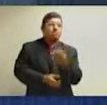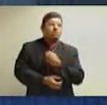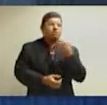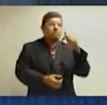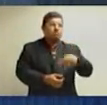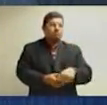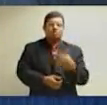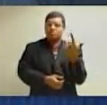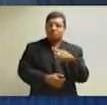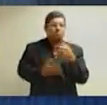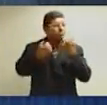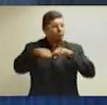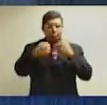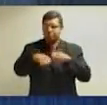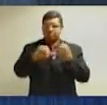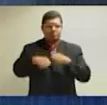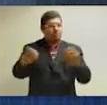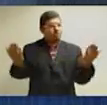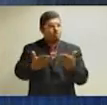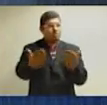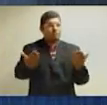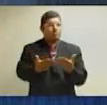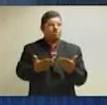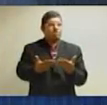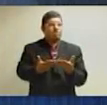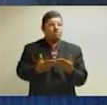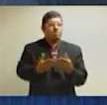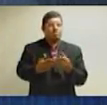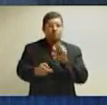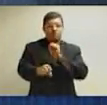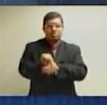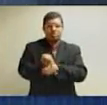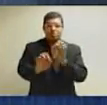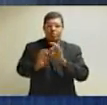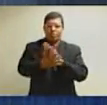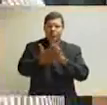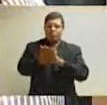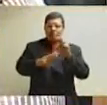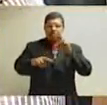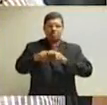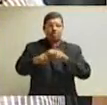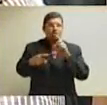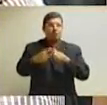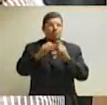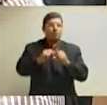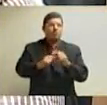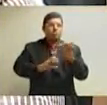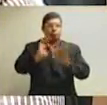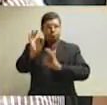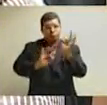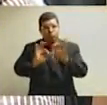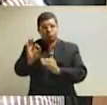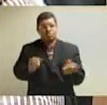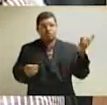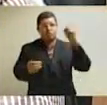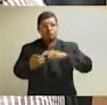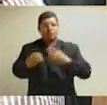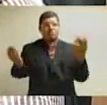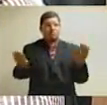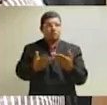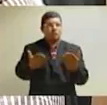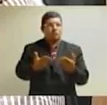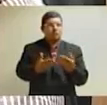Nós não precisamos, nesse ano, acorrentar ninguém na cadeira para que uma proposta chegasse até